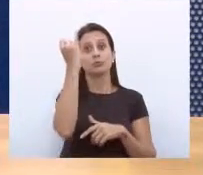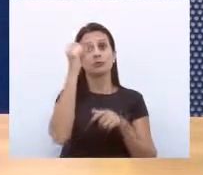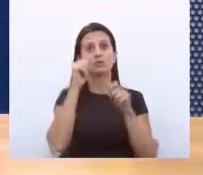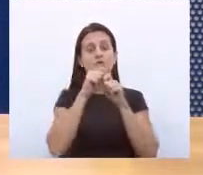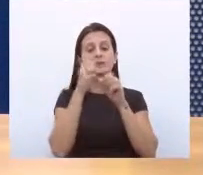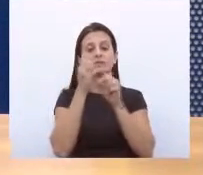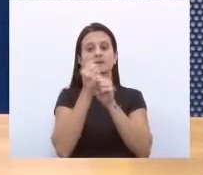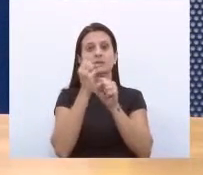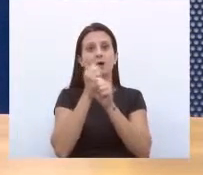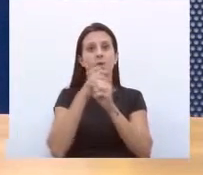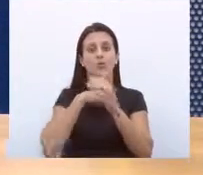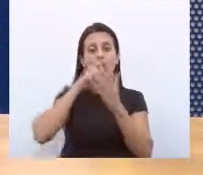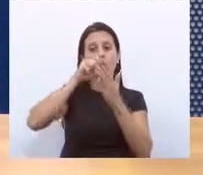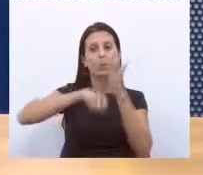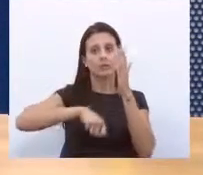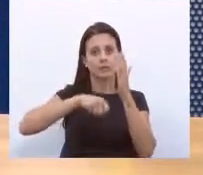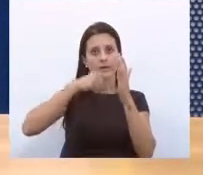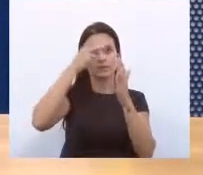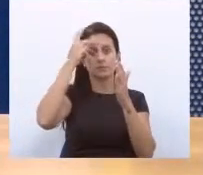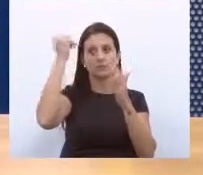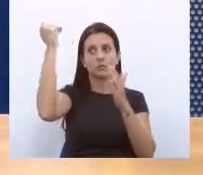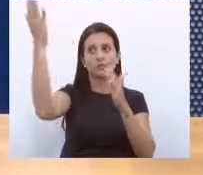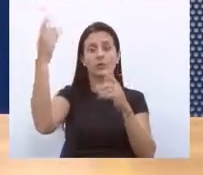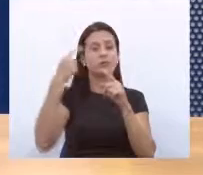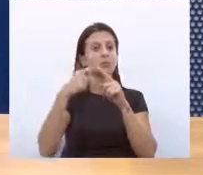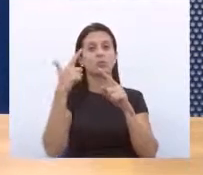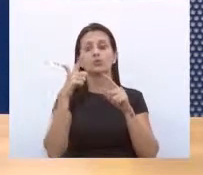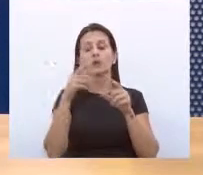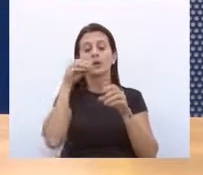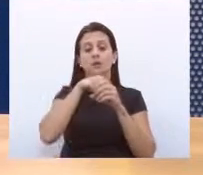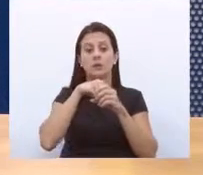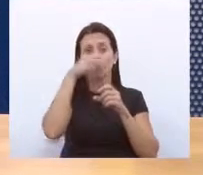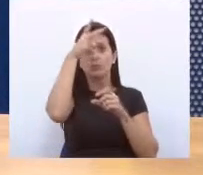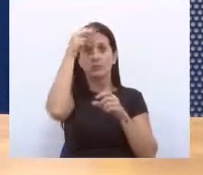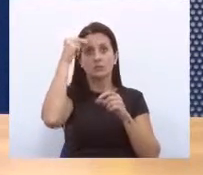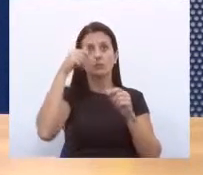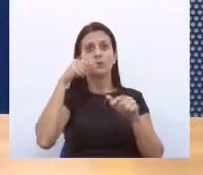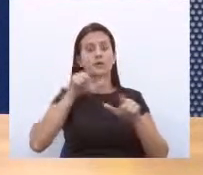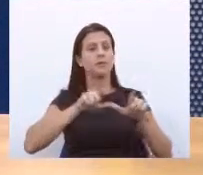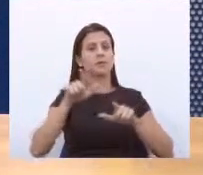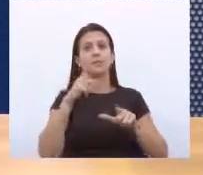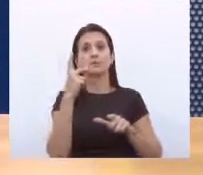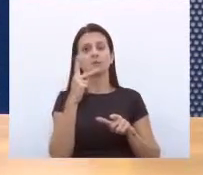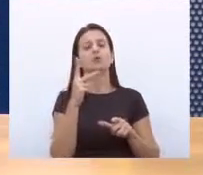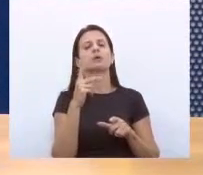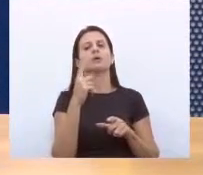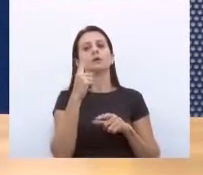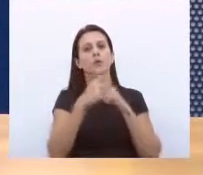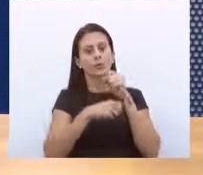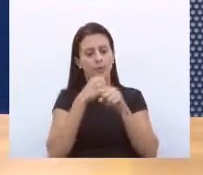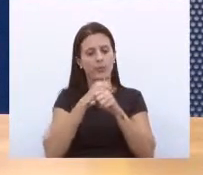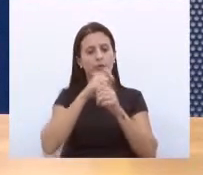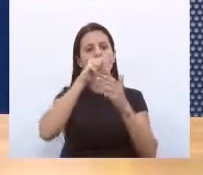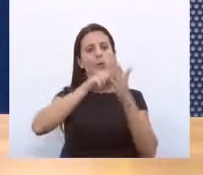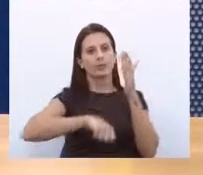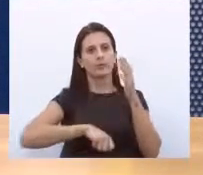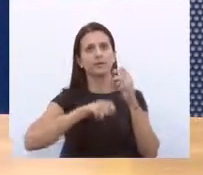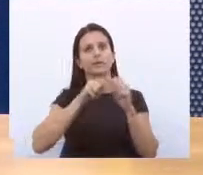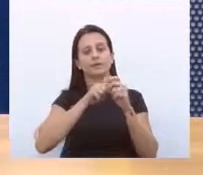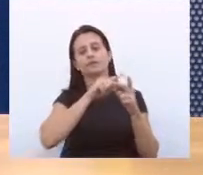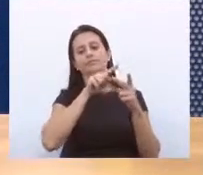não temos os técnicos. Nós fazemos todo ano, e todo ano nós contratamos, sim, fazemos licitação,